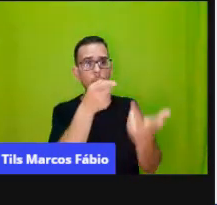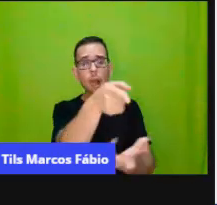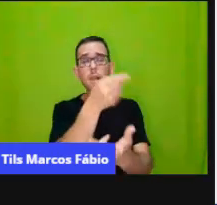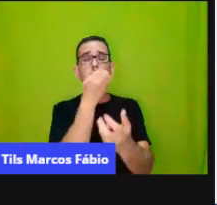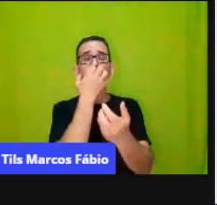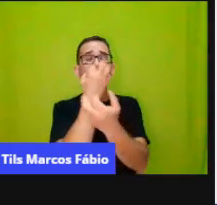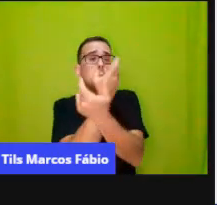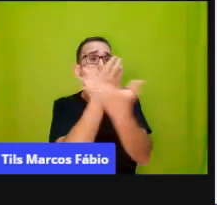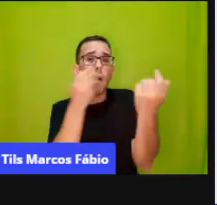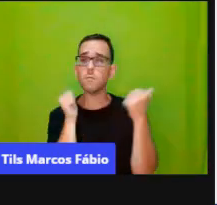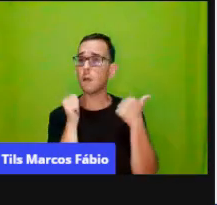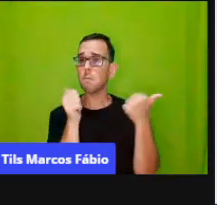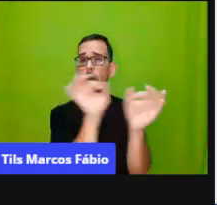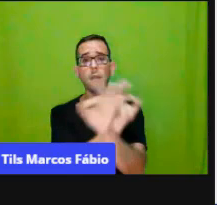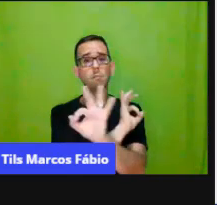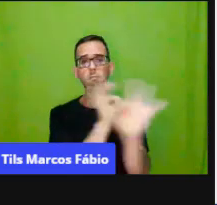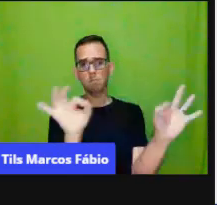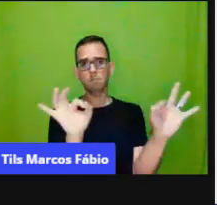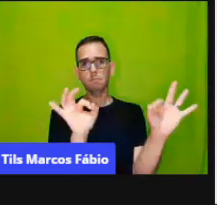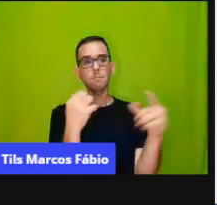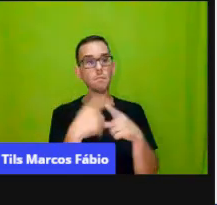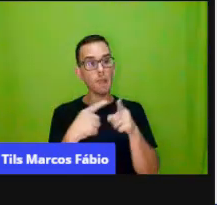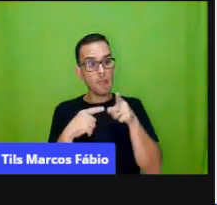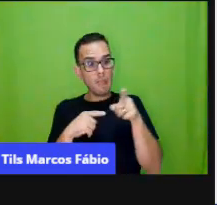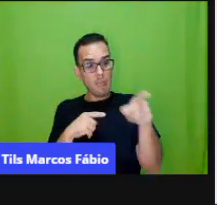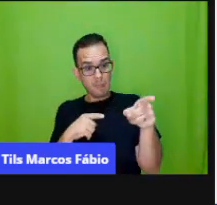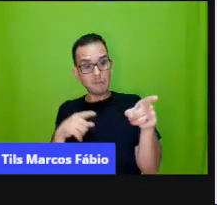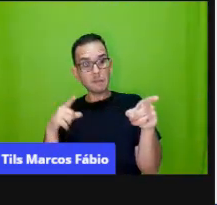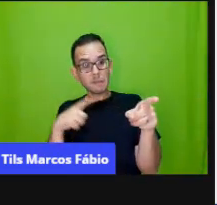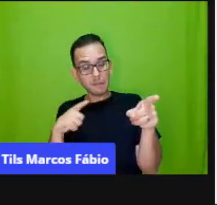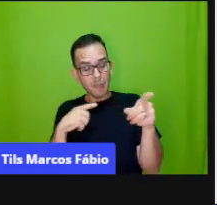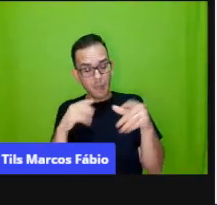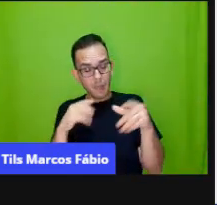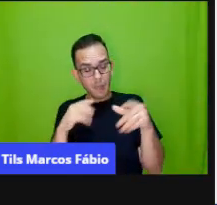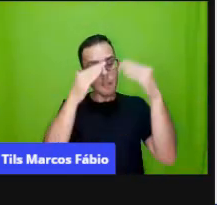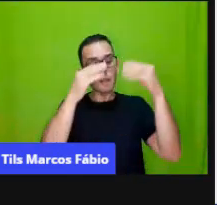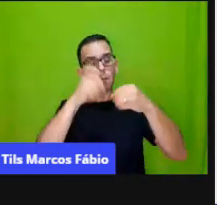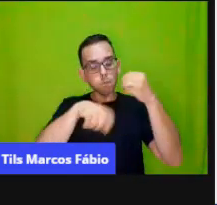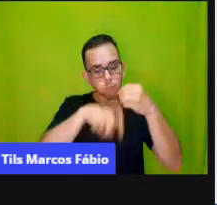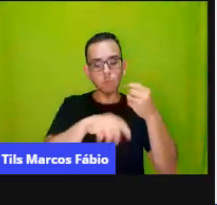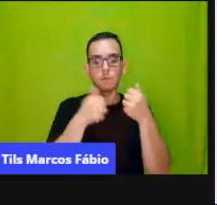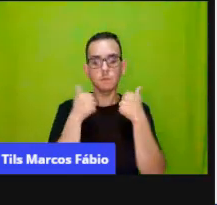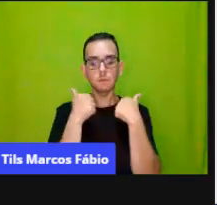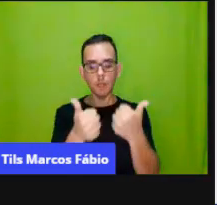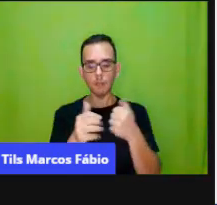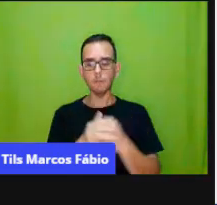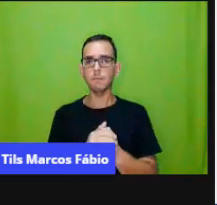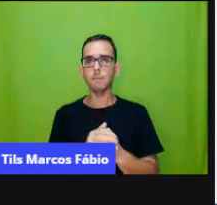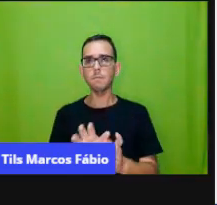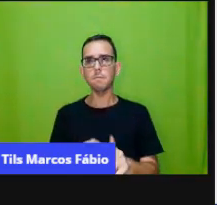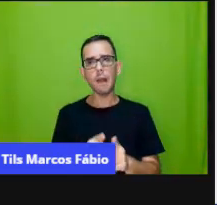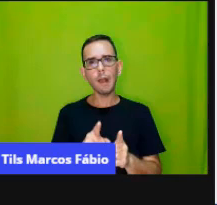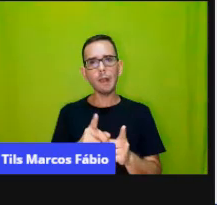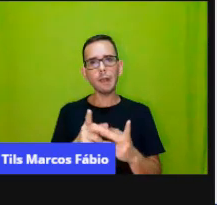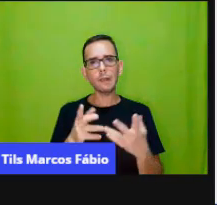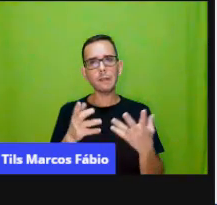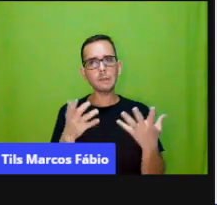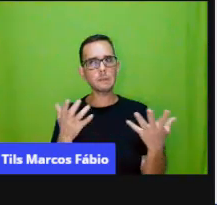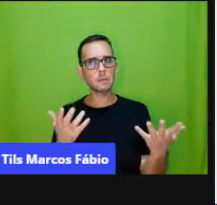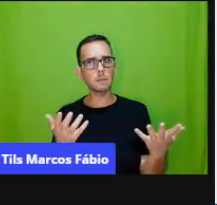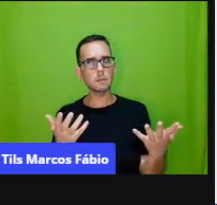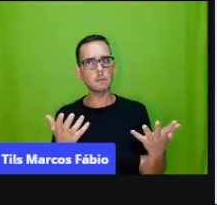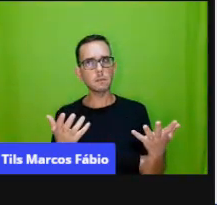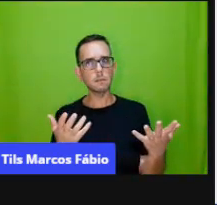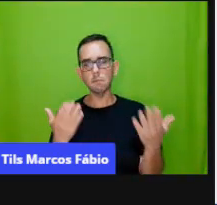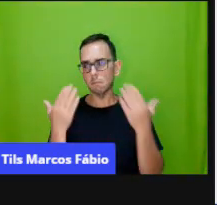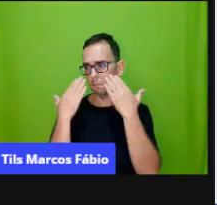obrigado. Porque esse animal, ele está crescendo, ele está se reproduzindo. Mas se a gente olhar para o ponto de vista